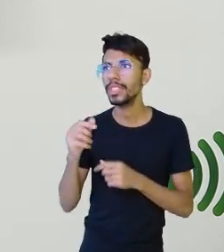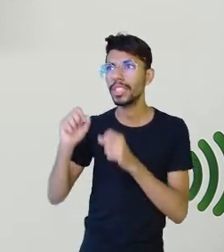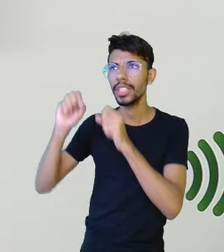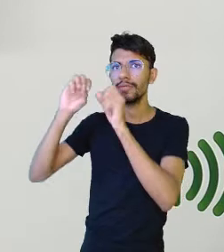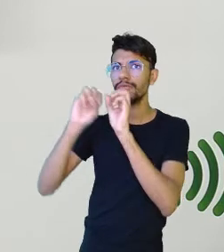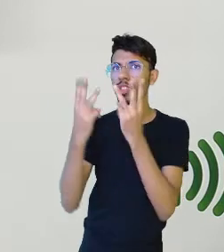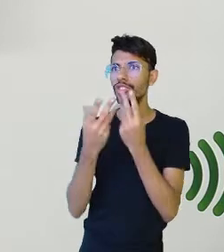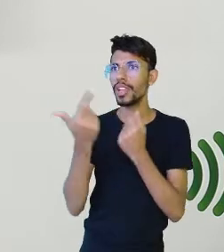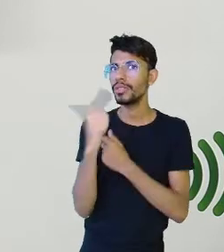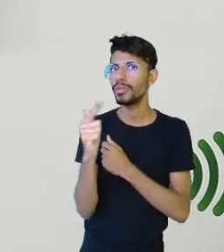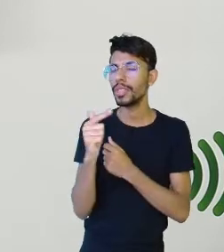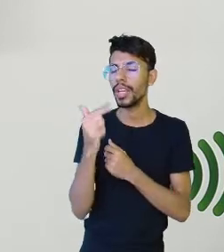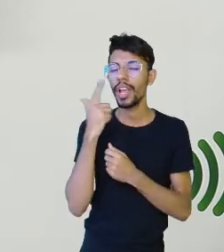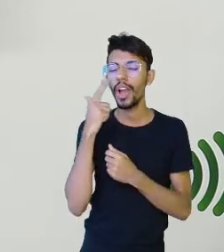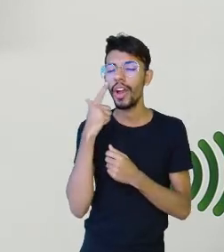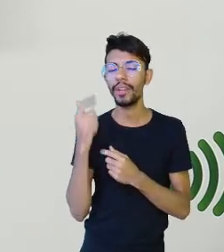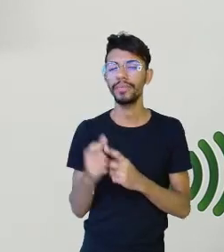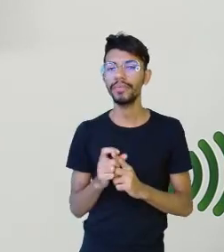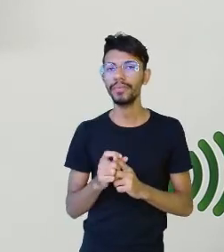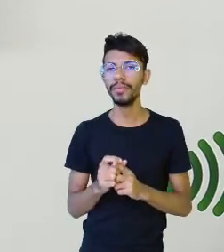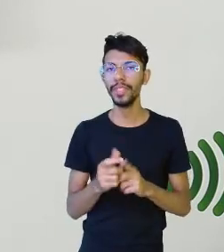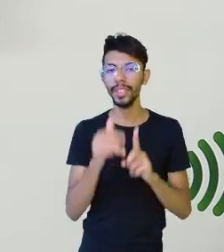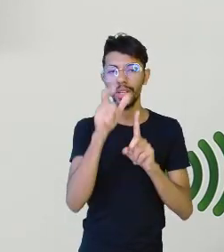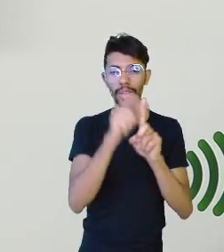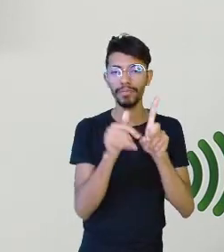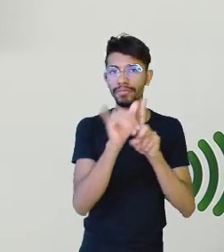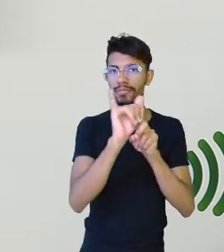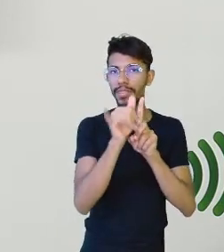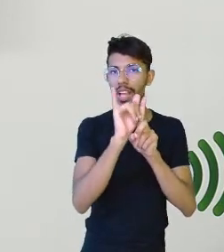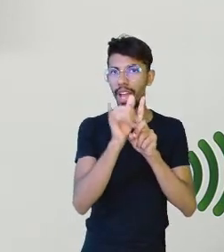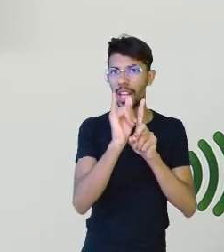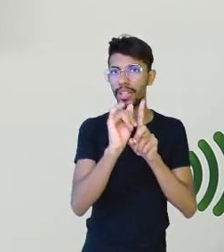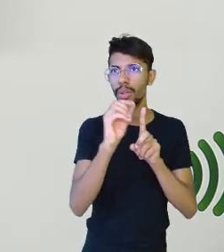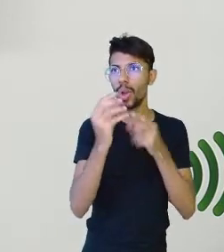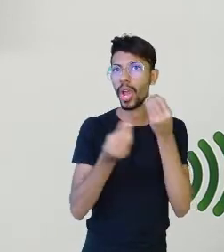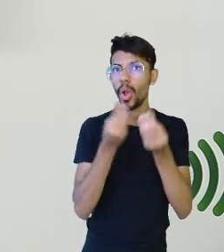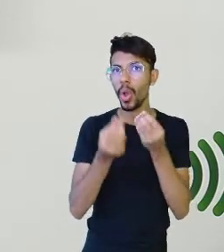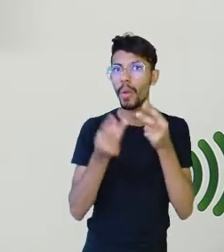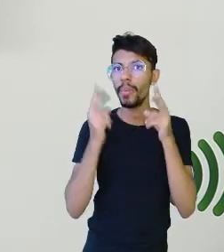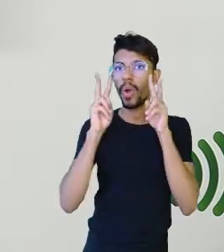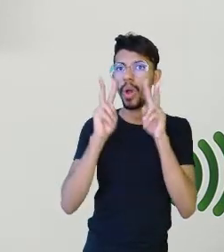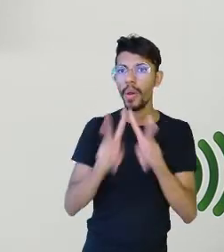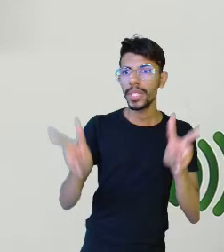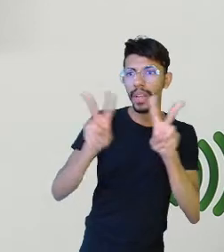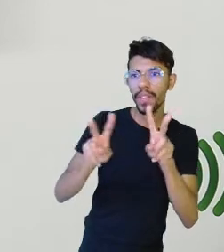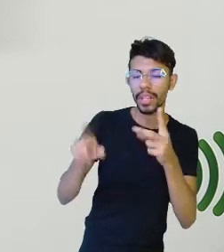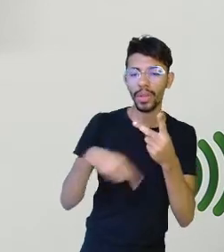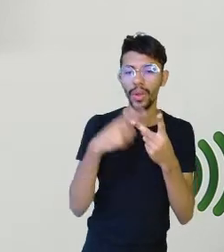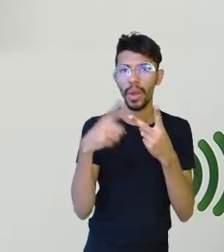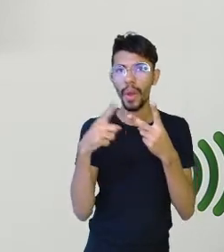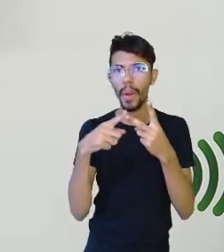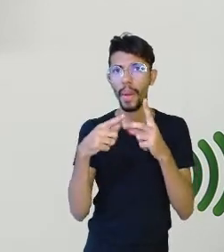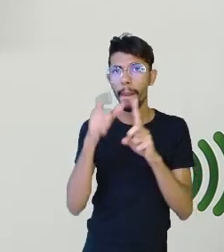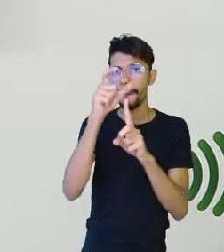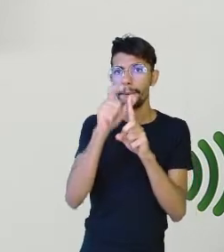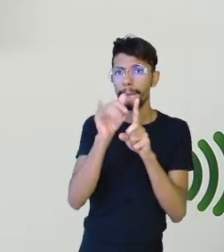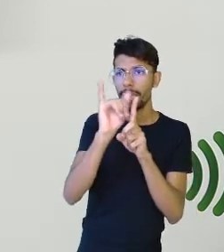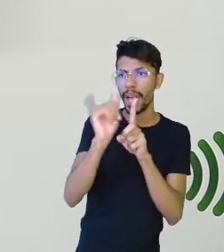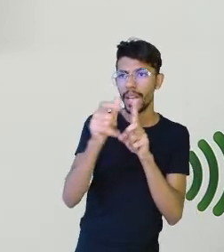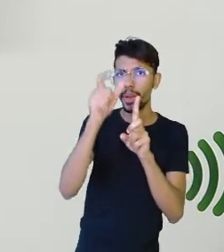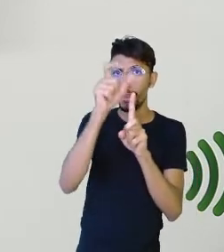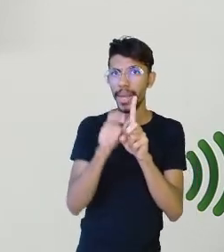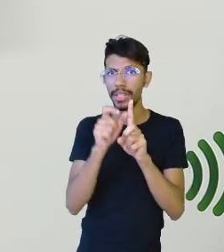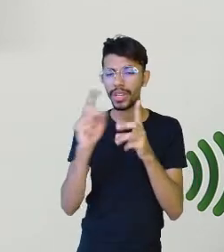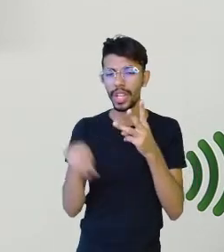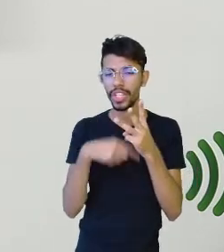história, ele foi um narrador observador, ele foi um narrador personagem, ou ele foi um narrador